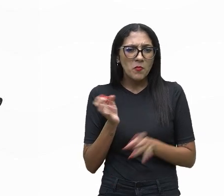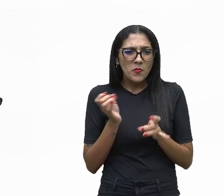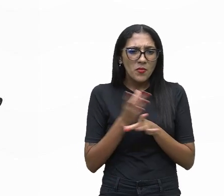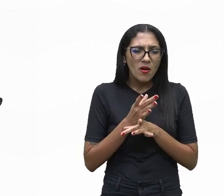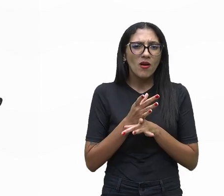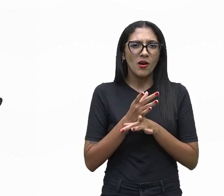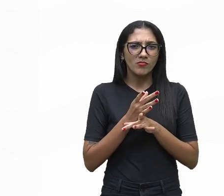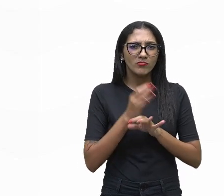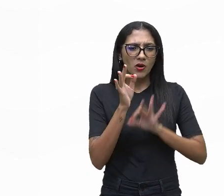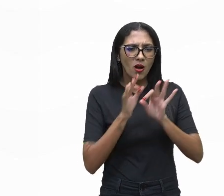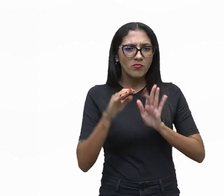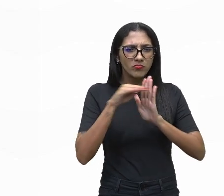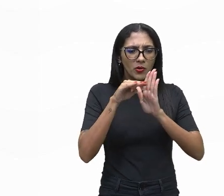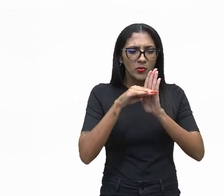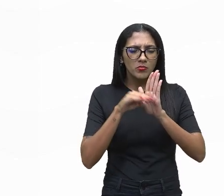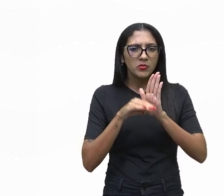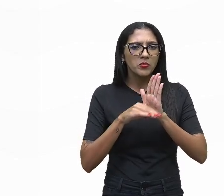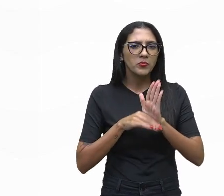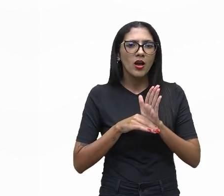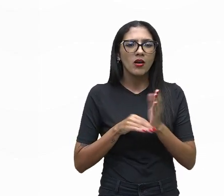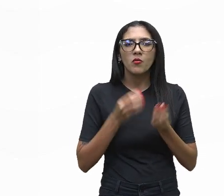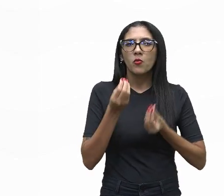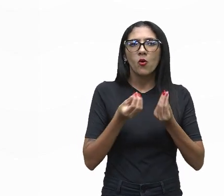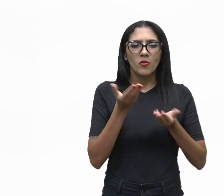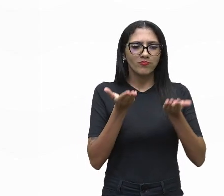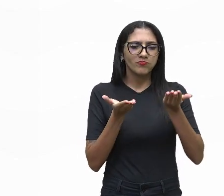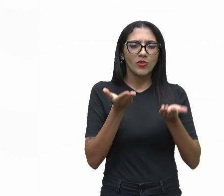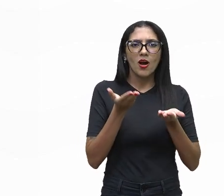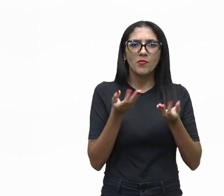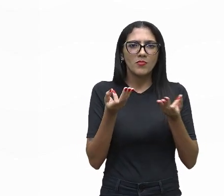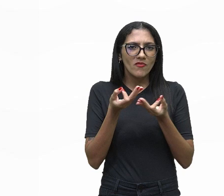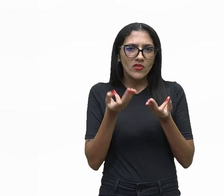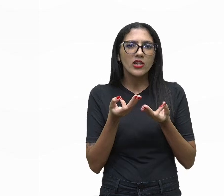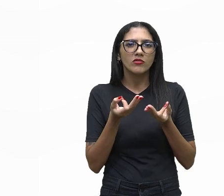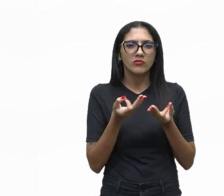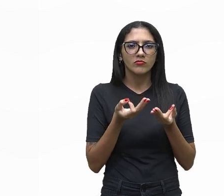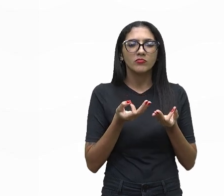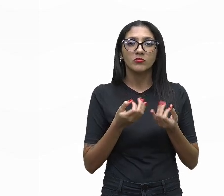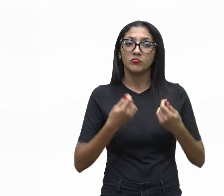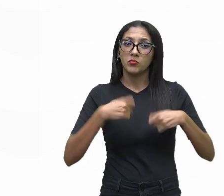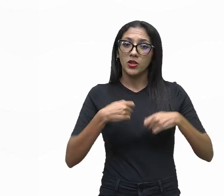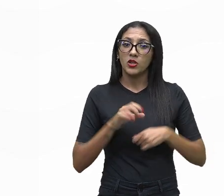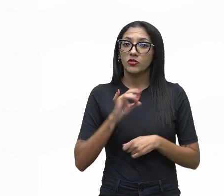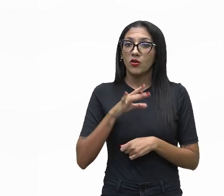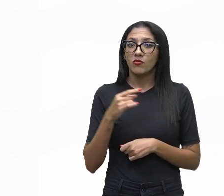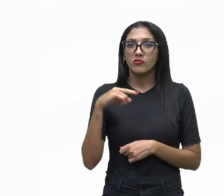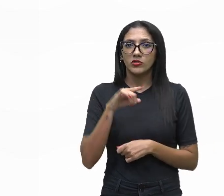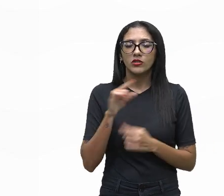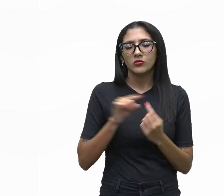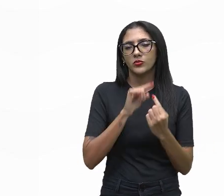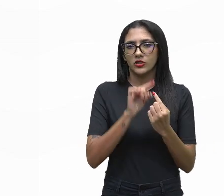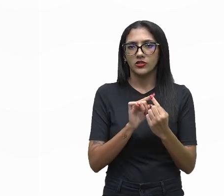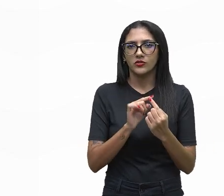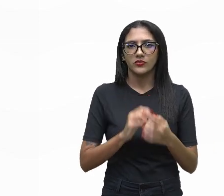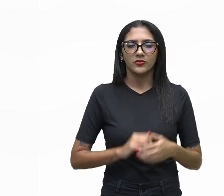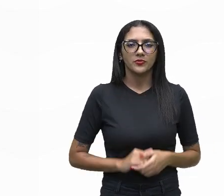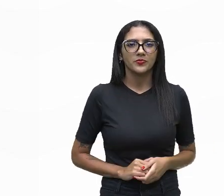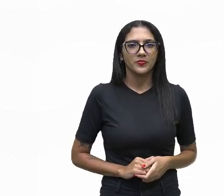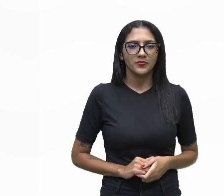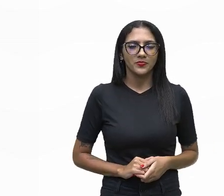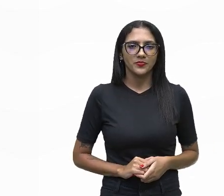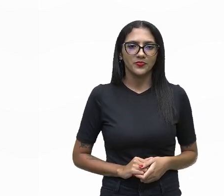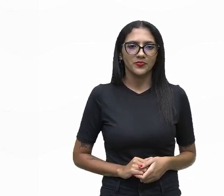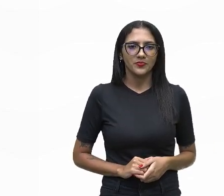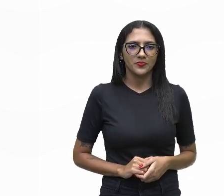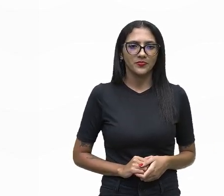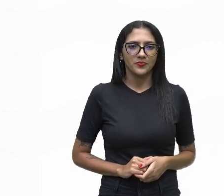receita exata de qual é o equilíbrio perfeito. Tudo vai depender dos seus objetivos. E o